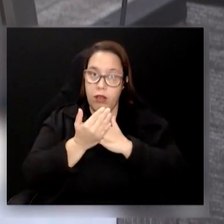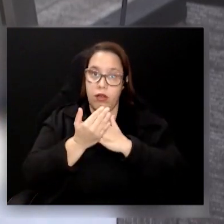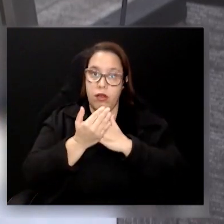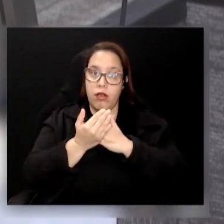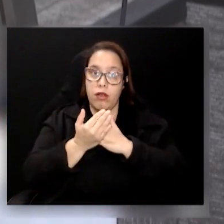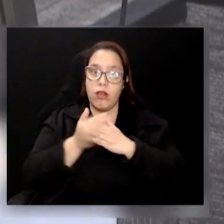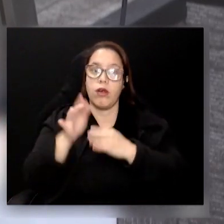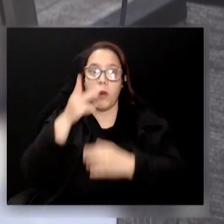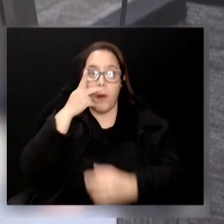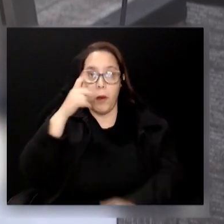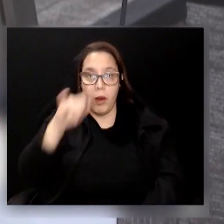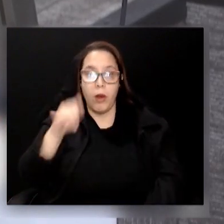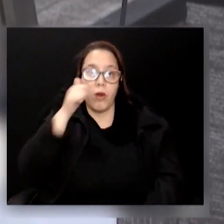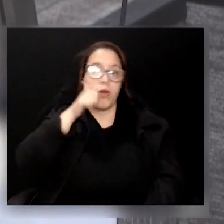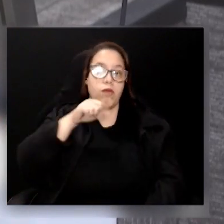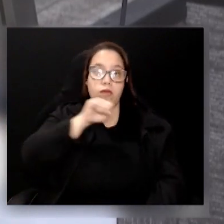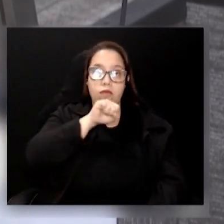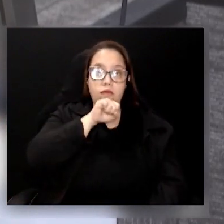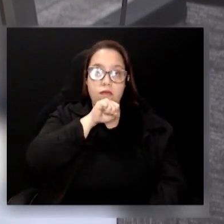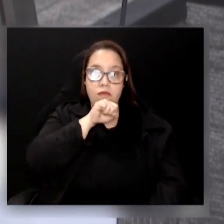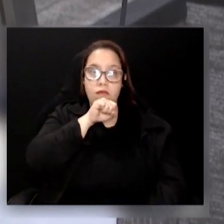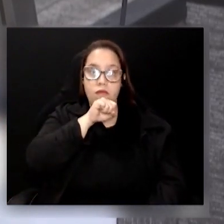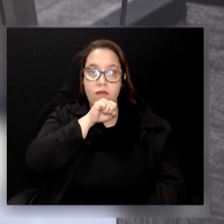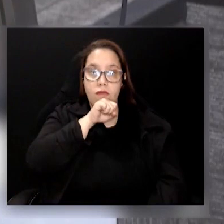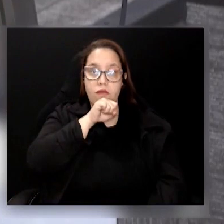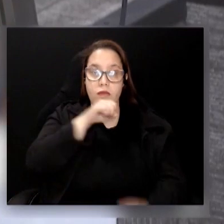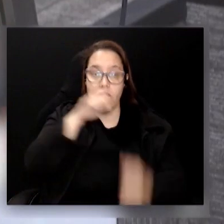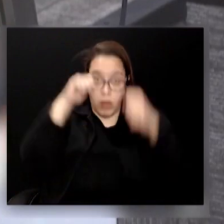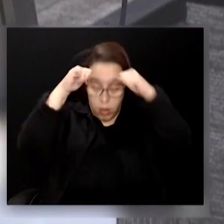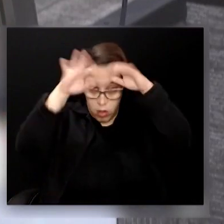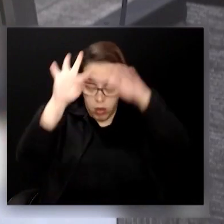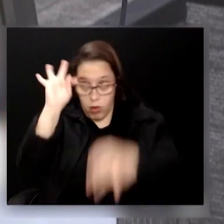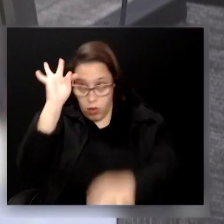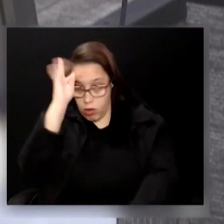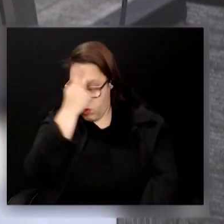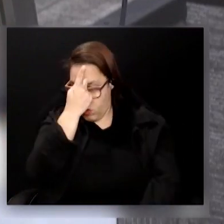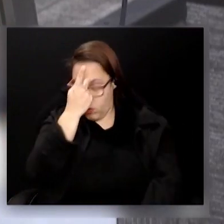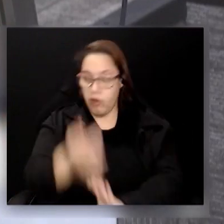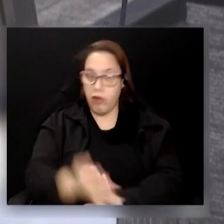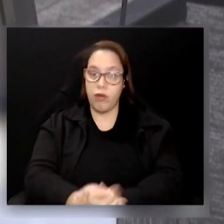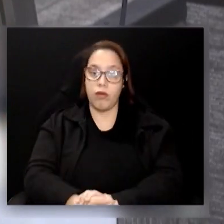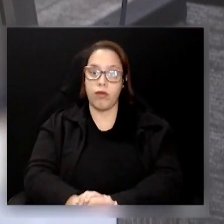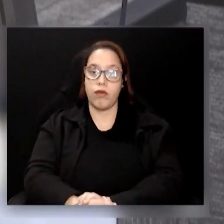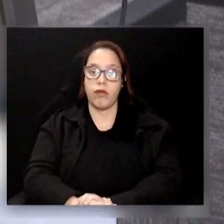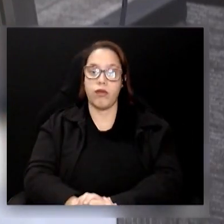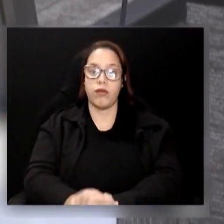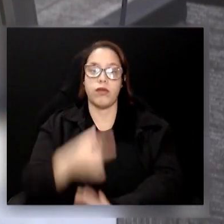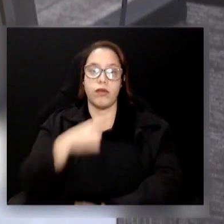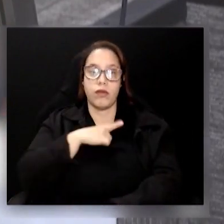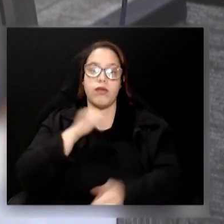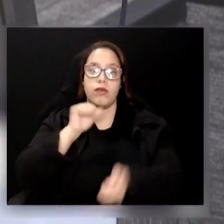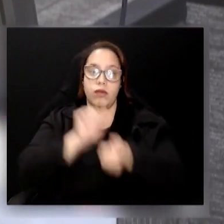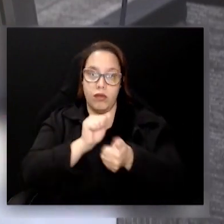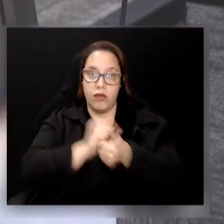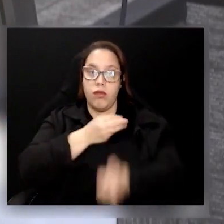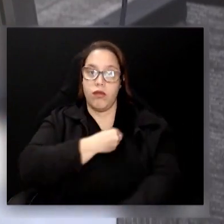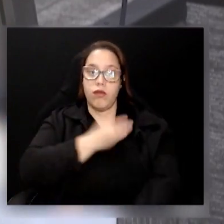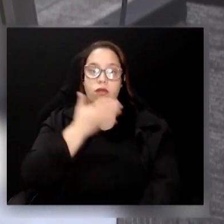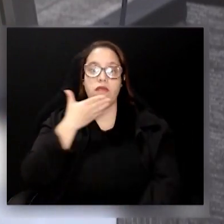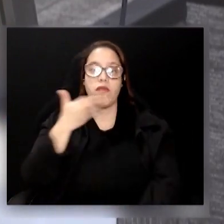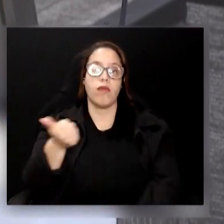às pessoas com TEA ou com TDAH, para que eles tenham uma qualidade de vida melhor. E nós vimos que a